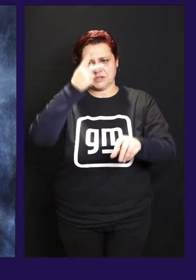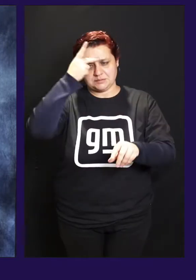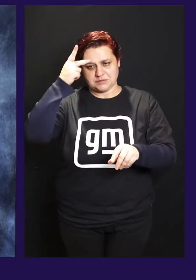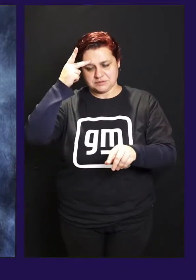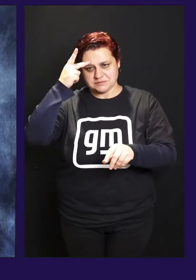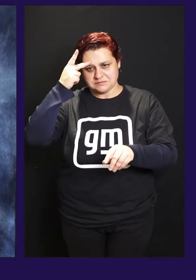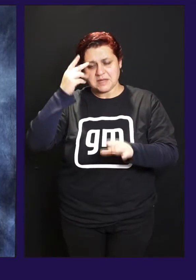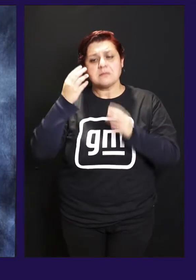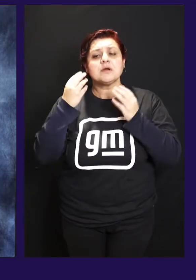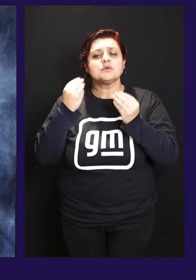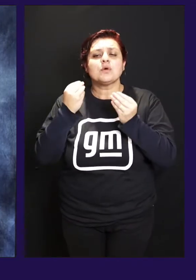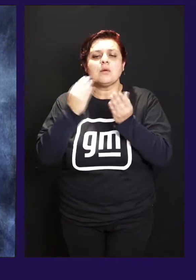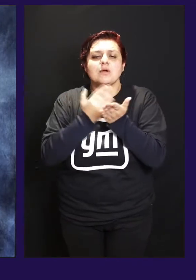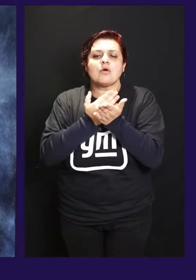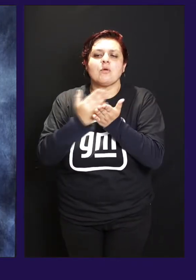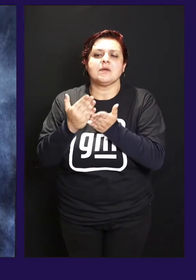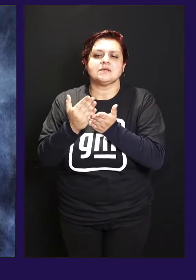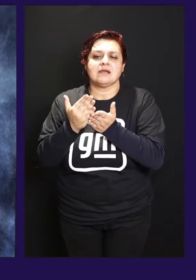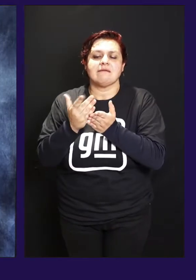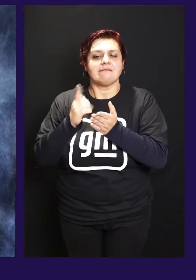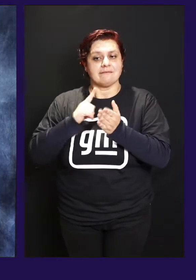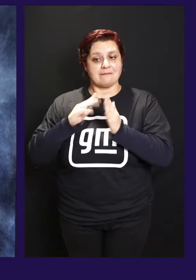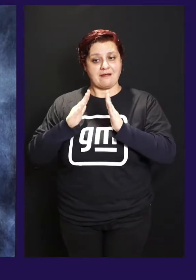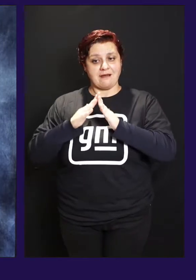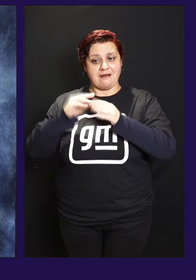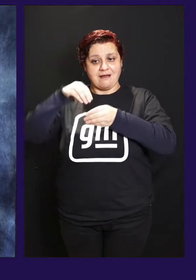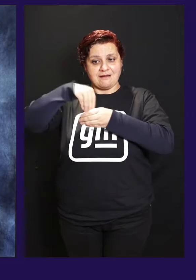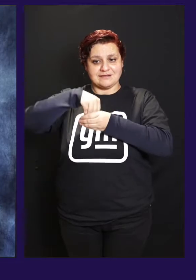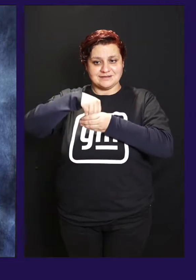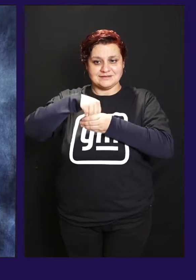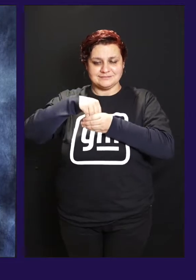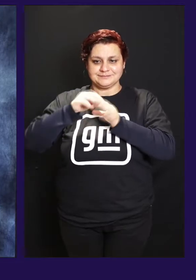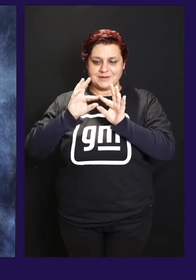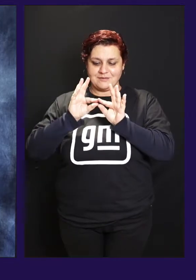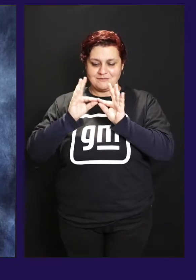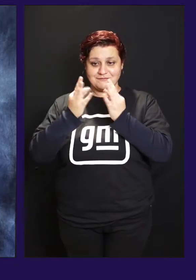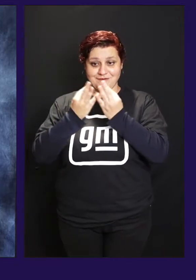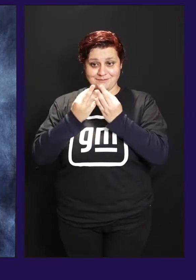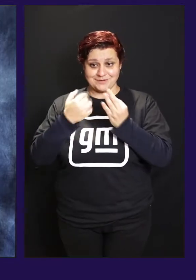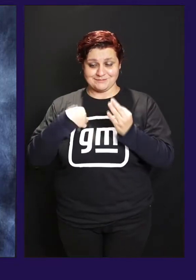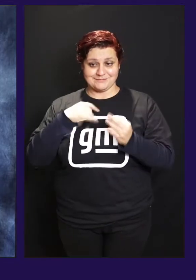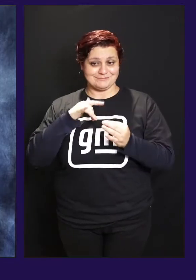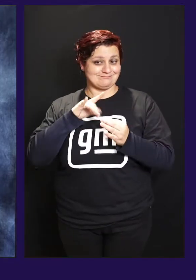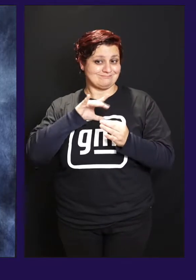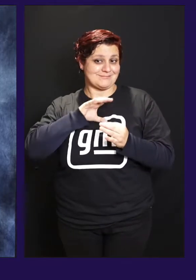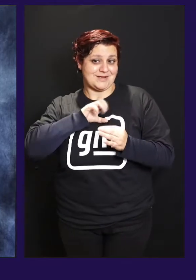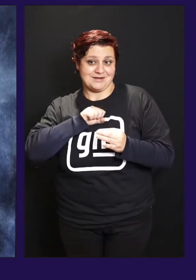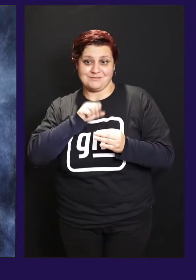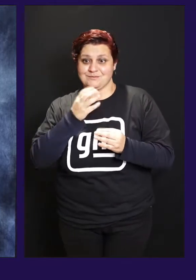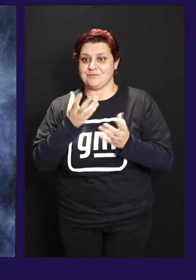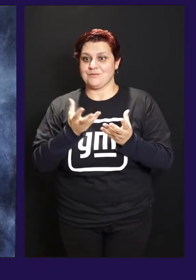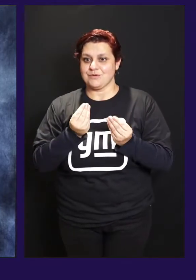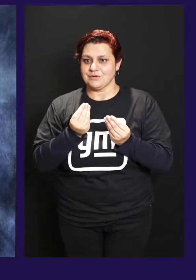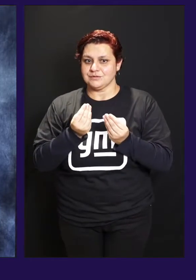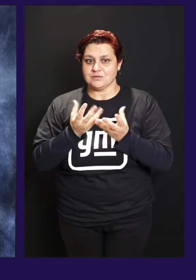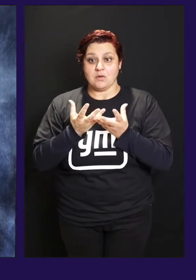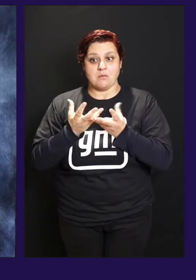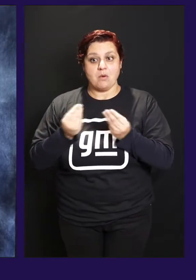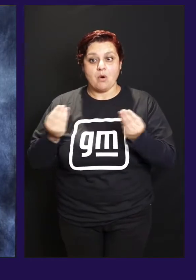Olá, eu sou o Ricardo. A minha missão na vida é empoderar pessoas com deficiência. Eu trabalho